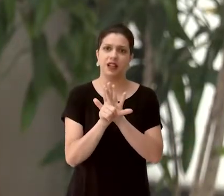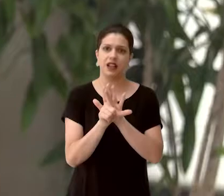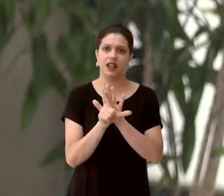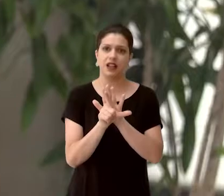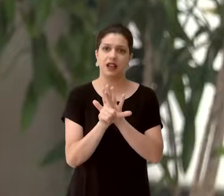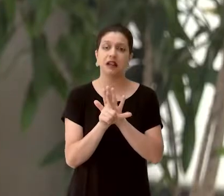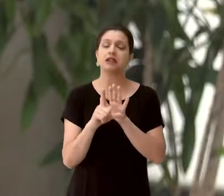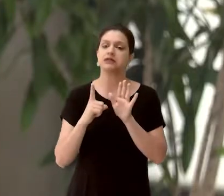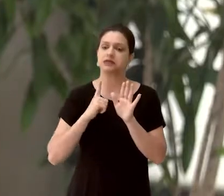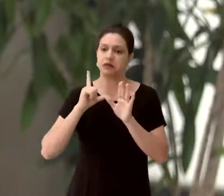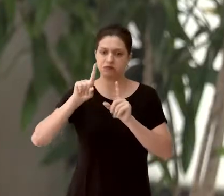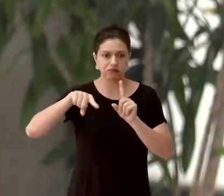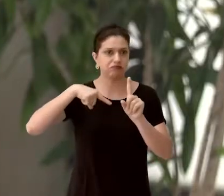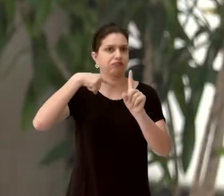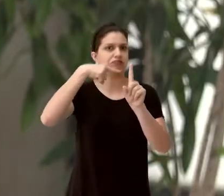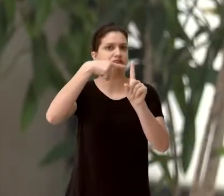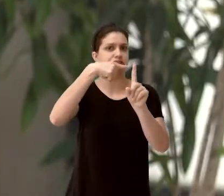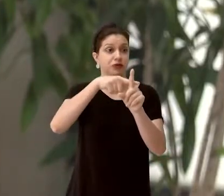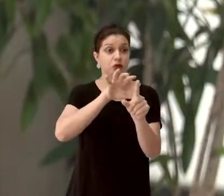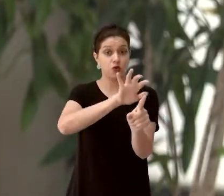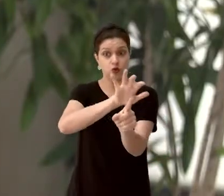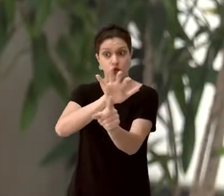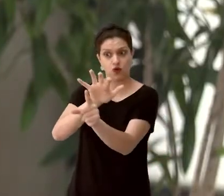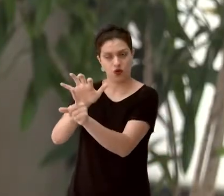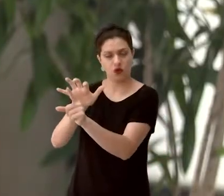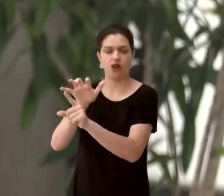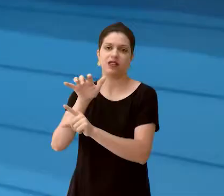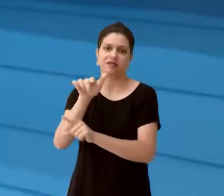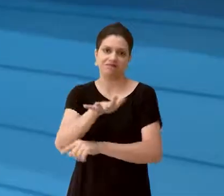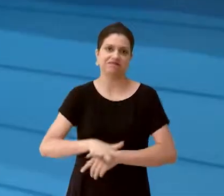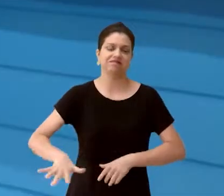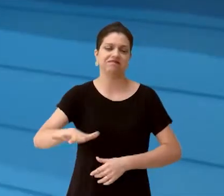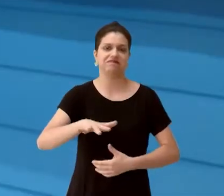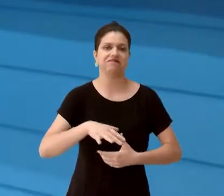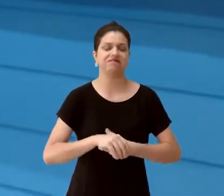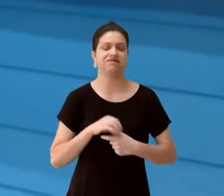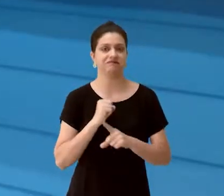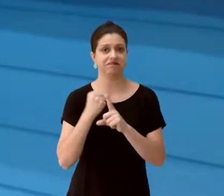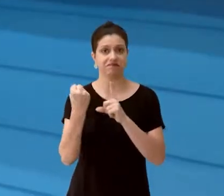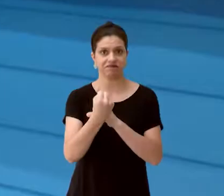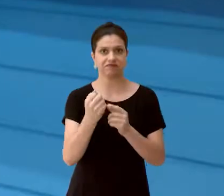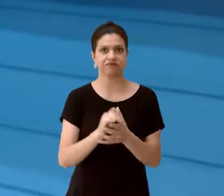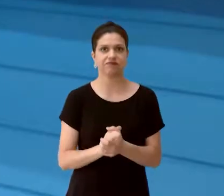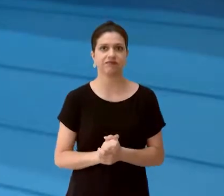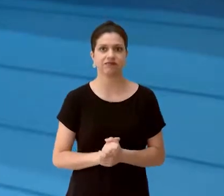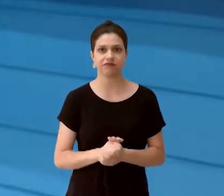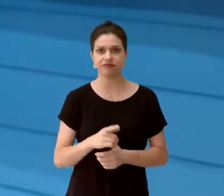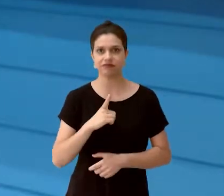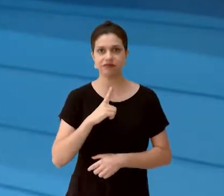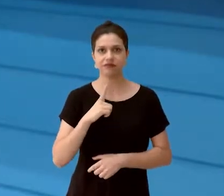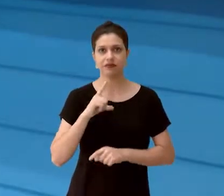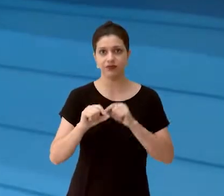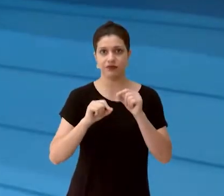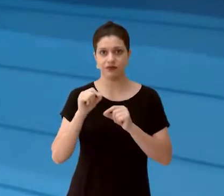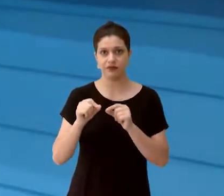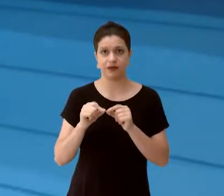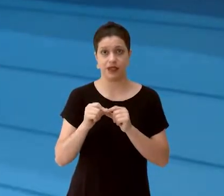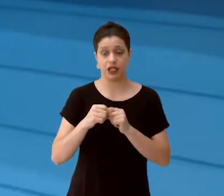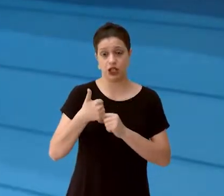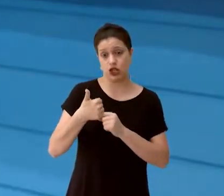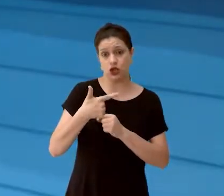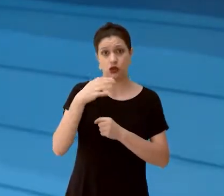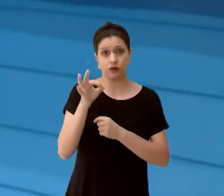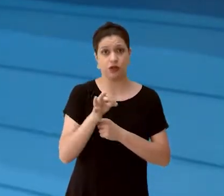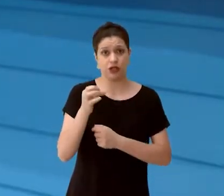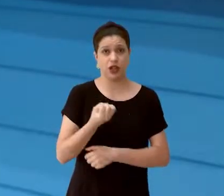gerou impactos positivos quase que imediatos. Dados do governo estadual apontam para um incremento de receita de 12%. E